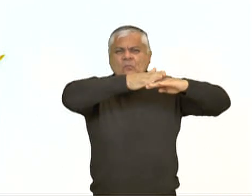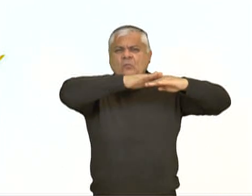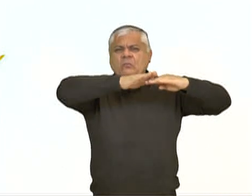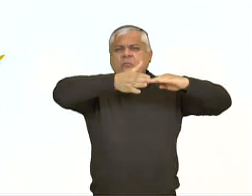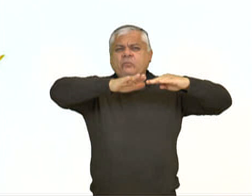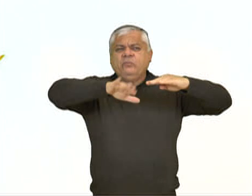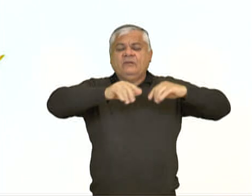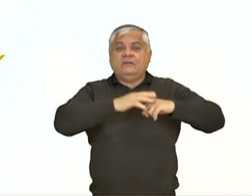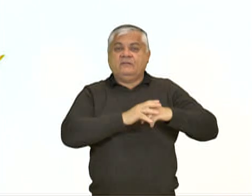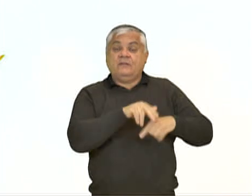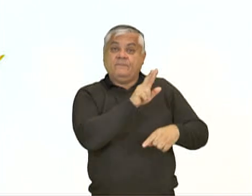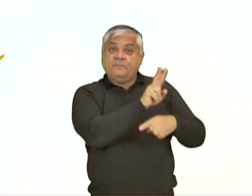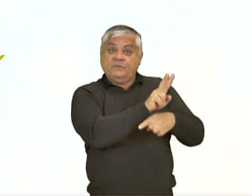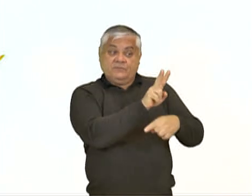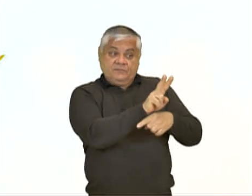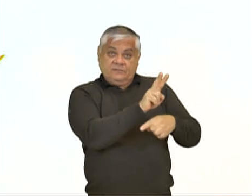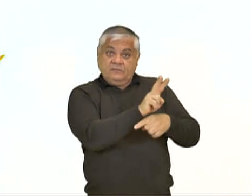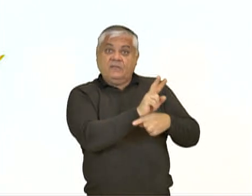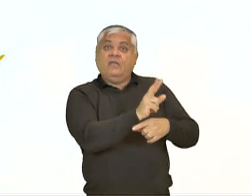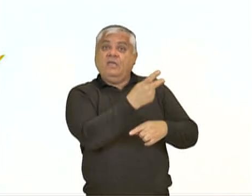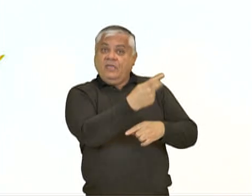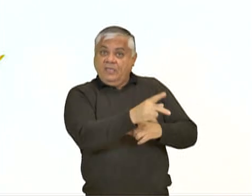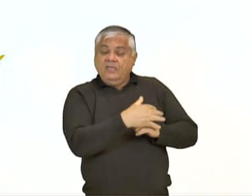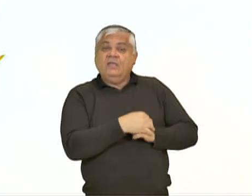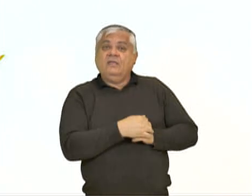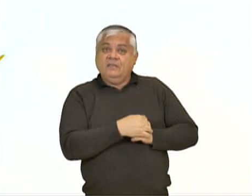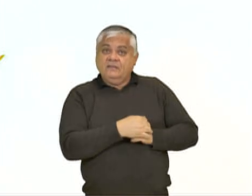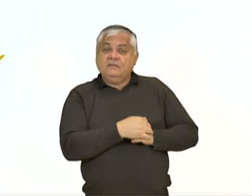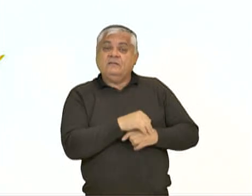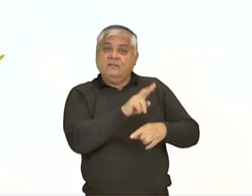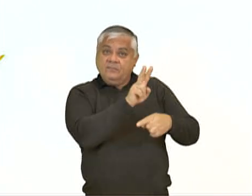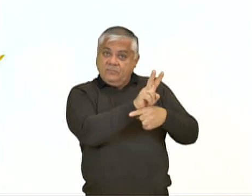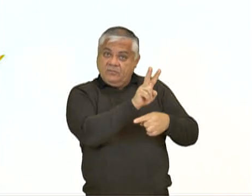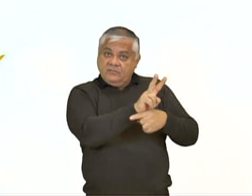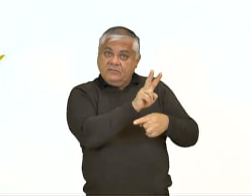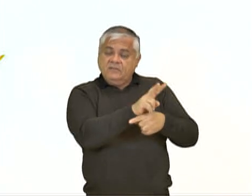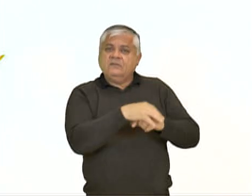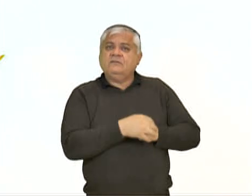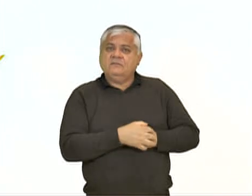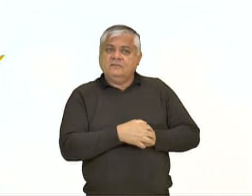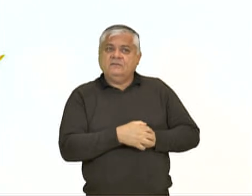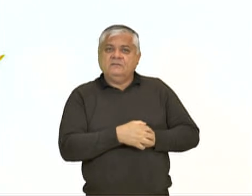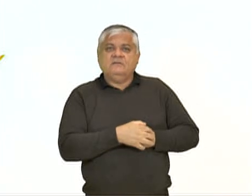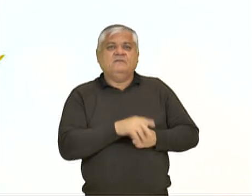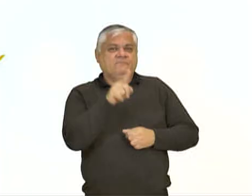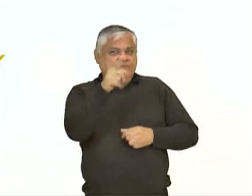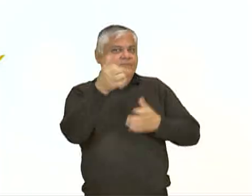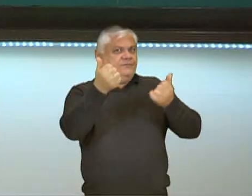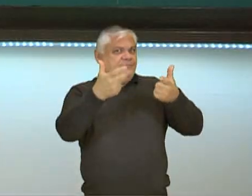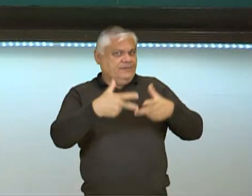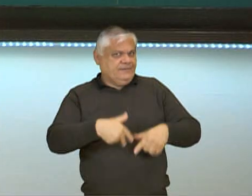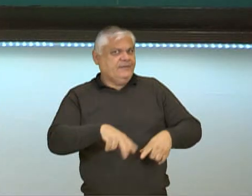Para proteger, exatamente, para proteger eles. Mas do que? Vou te contar.